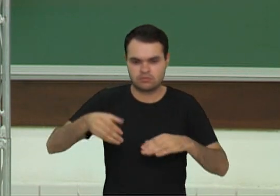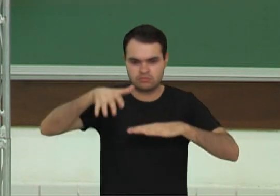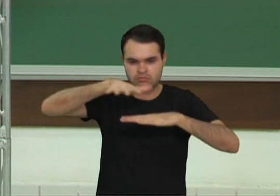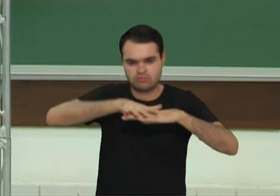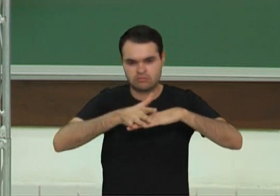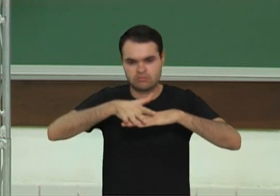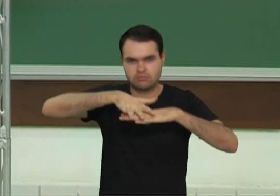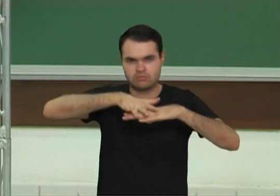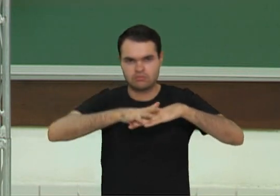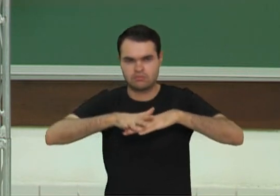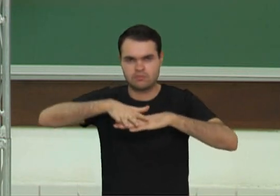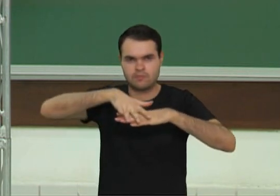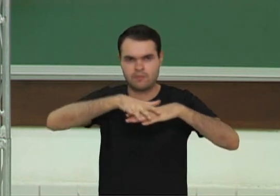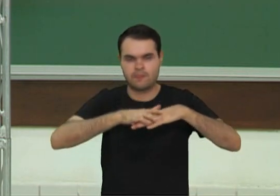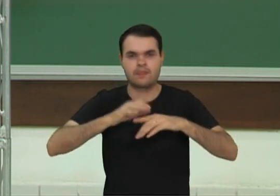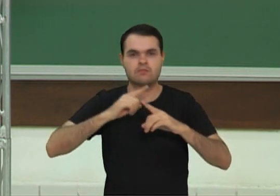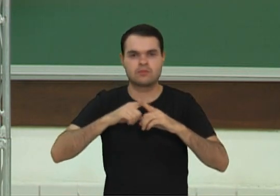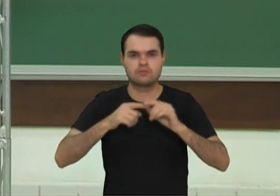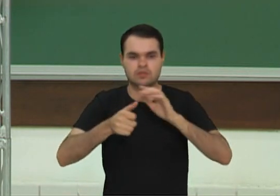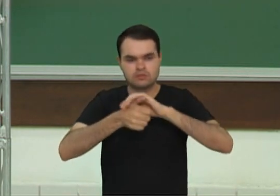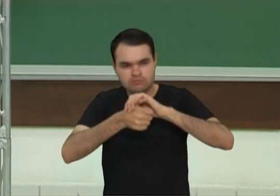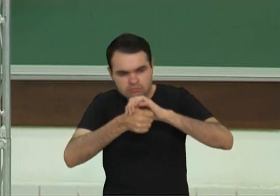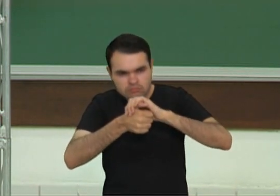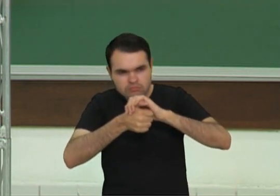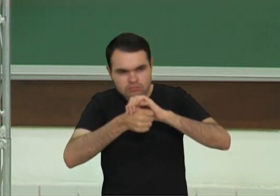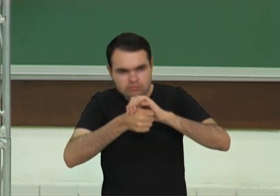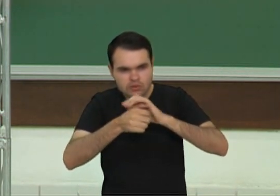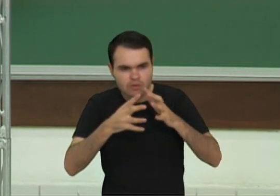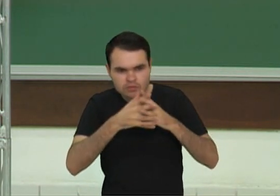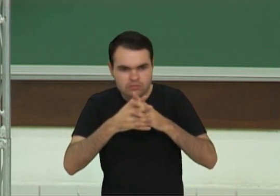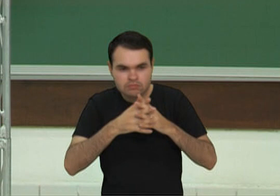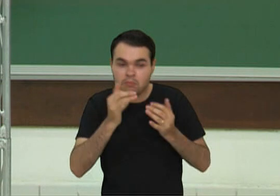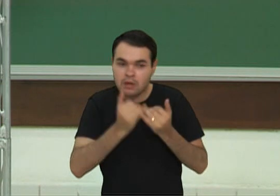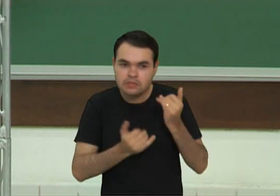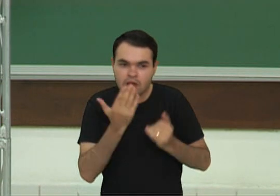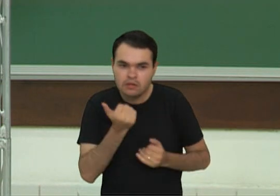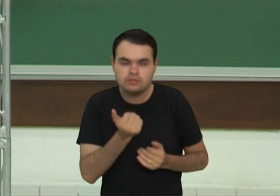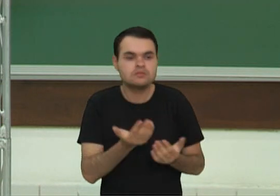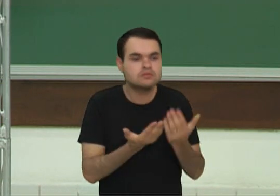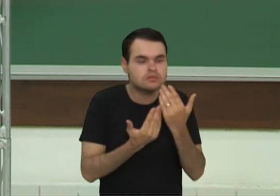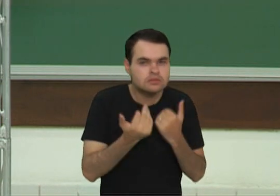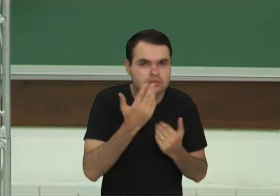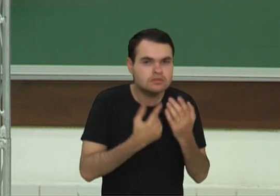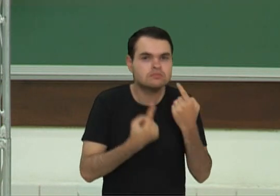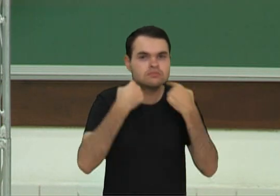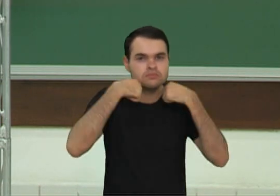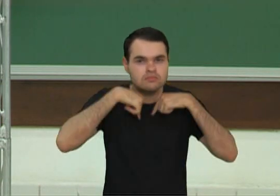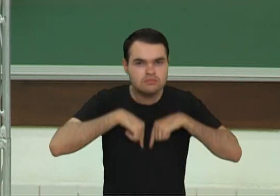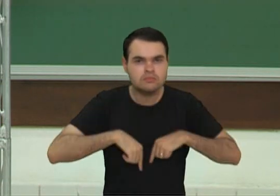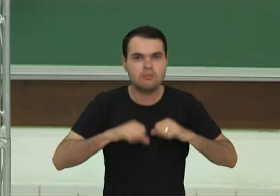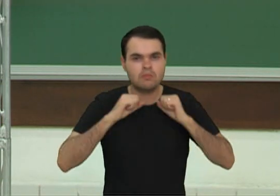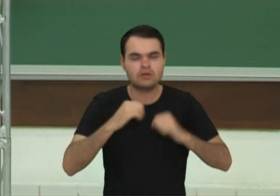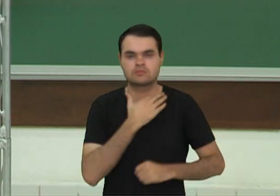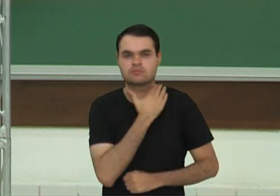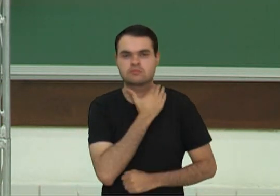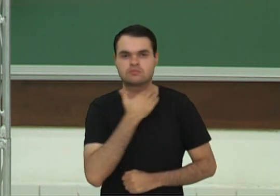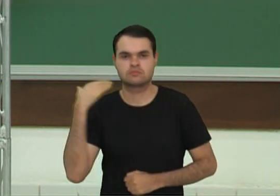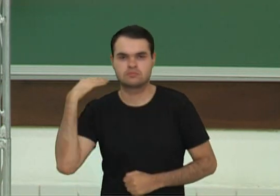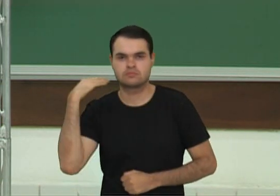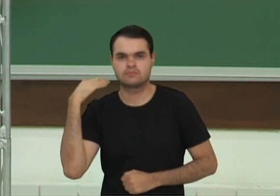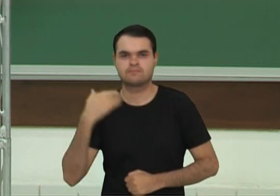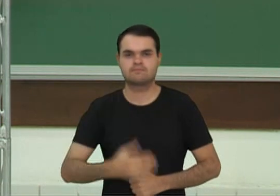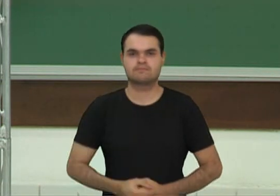oceano, pois as tartarugas confundem com alimento e acabam ingerindo e isso também leva à mortalidade